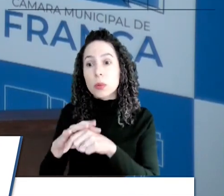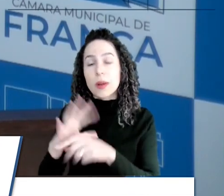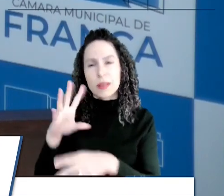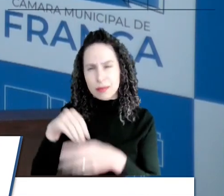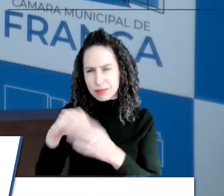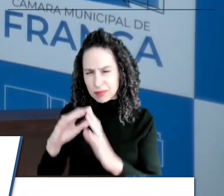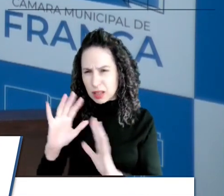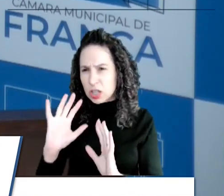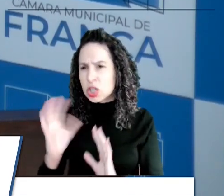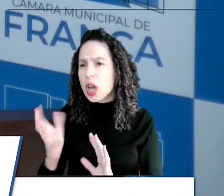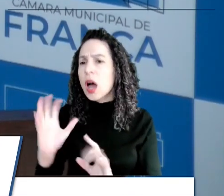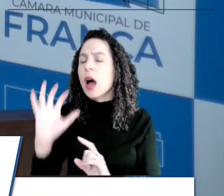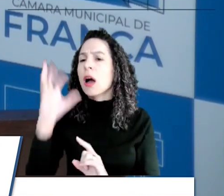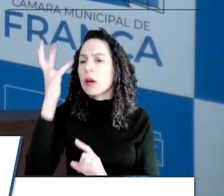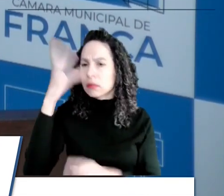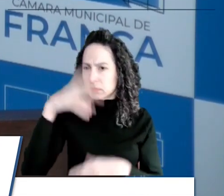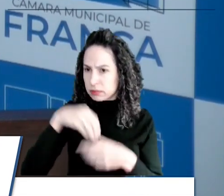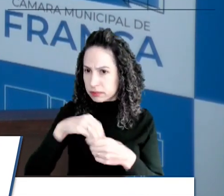isso sabe